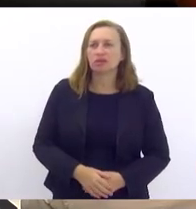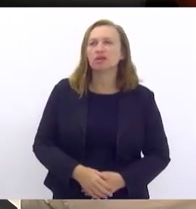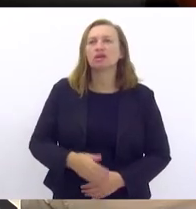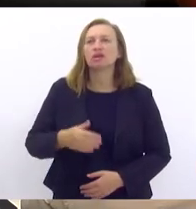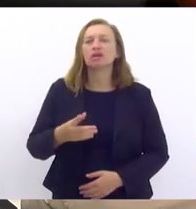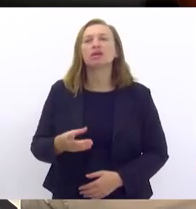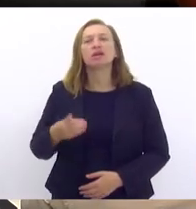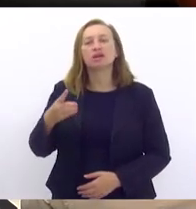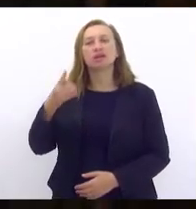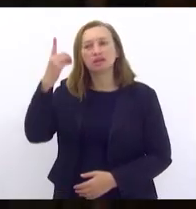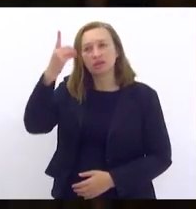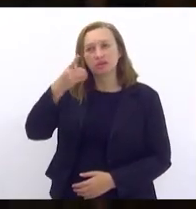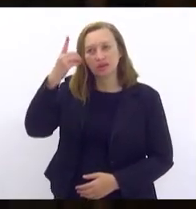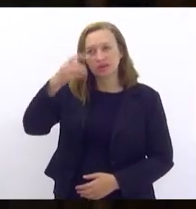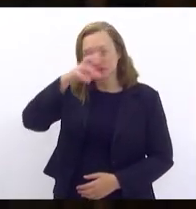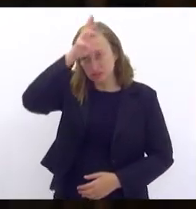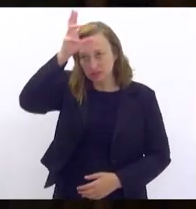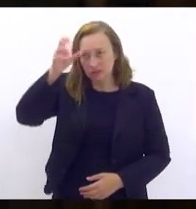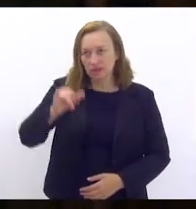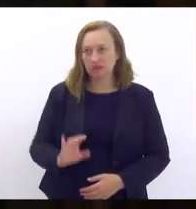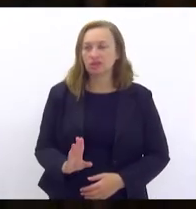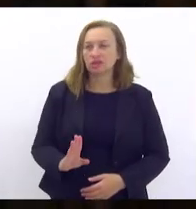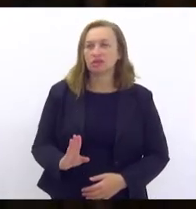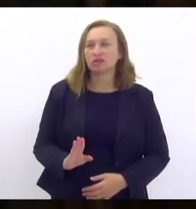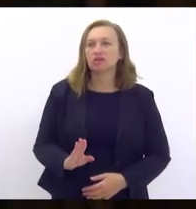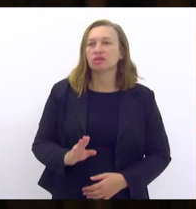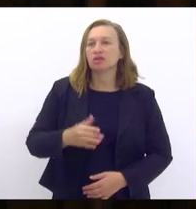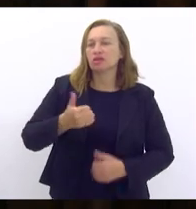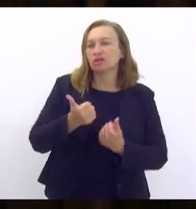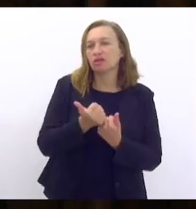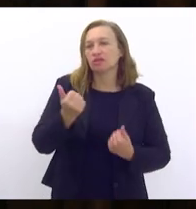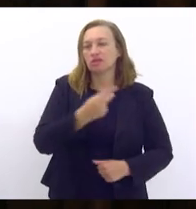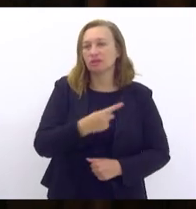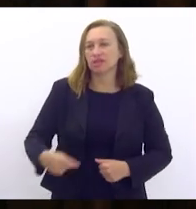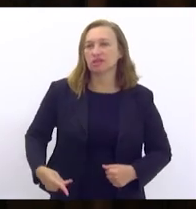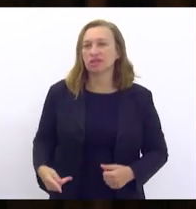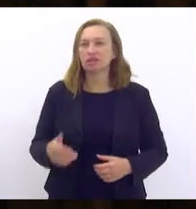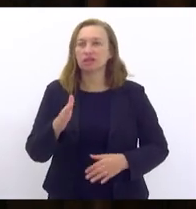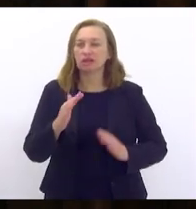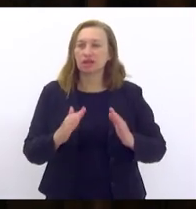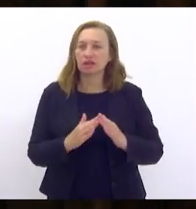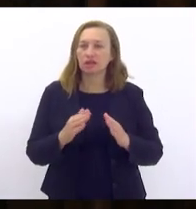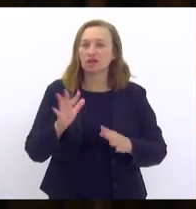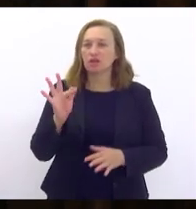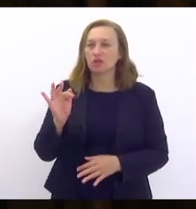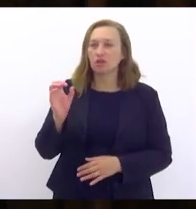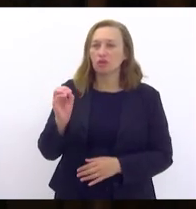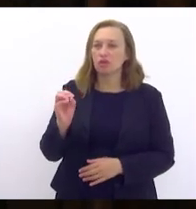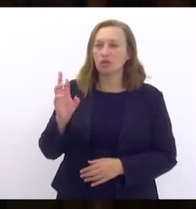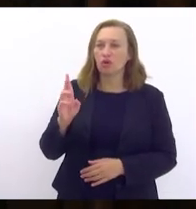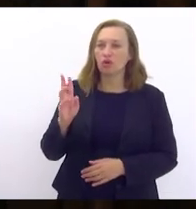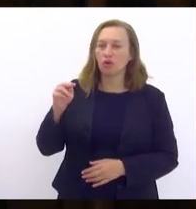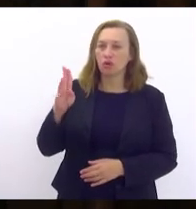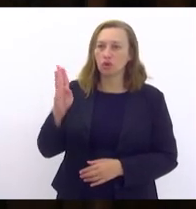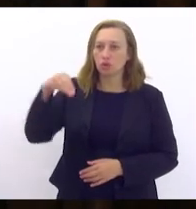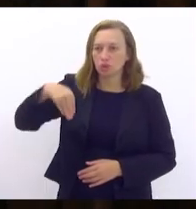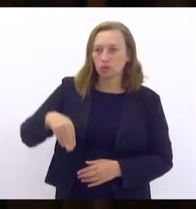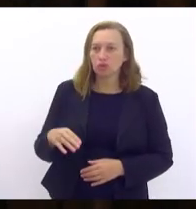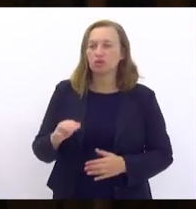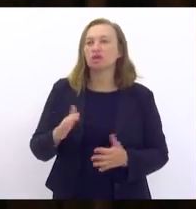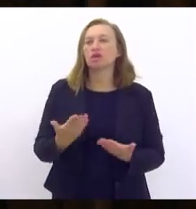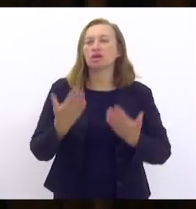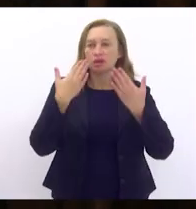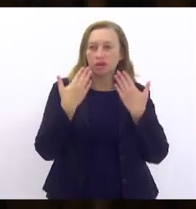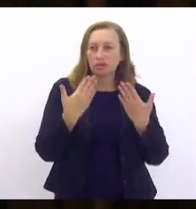estadual tia Ju vice-presidente da casa ao fórum de desenvolvimento do Rio representado pelo subdiretor geral